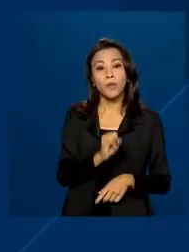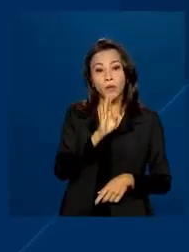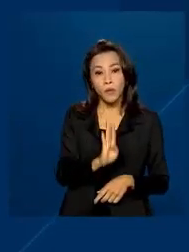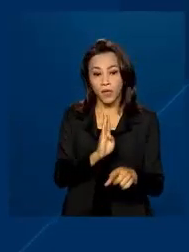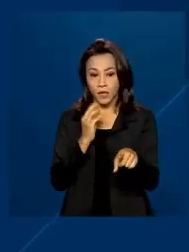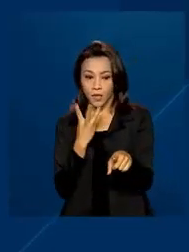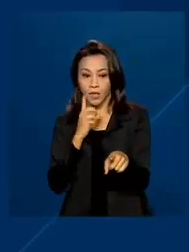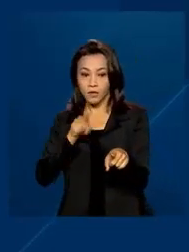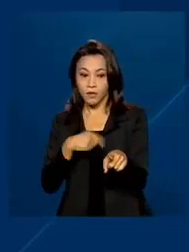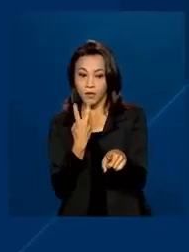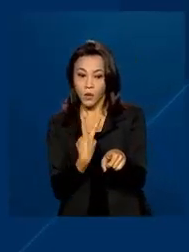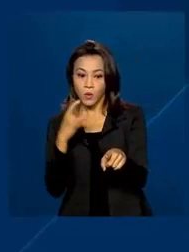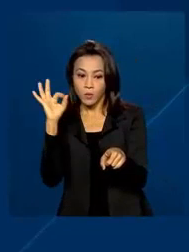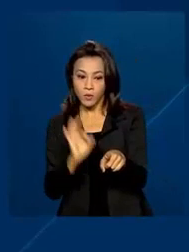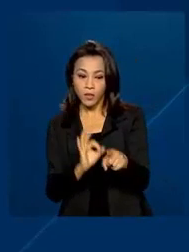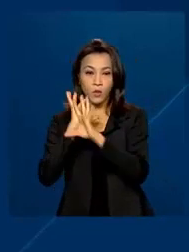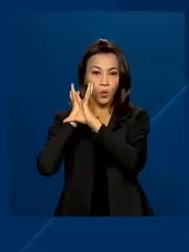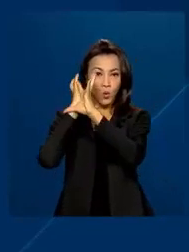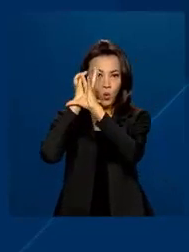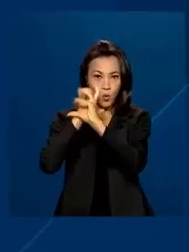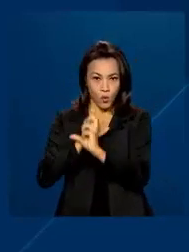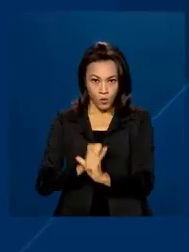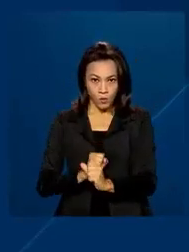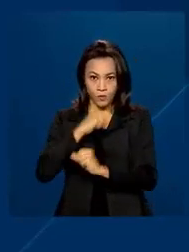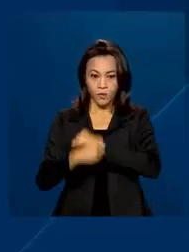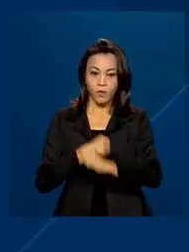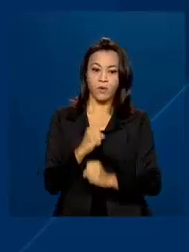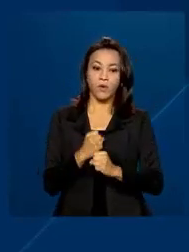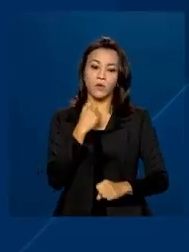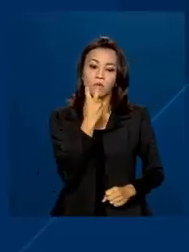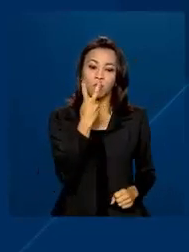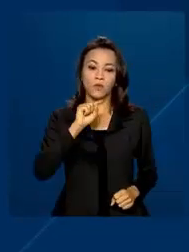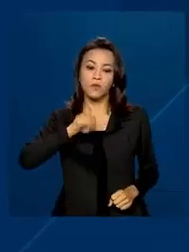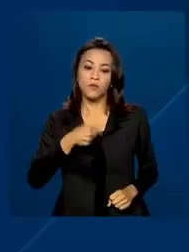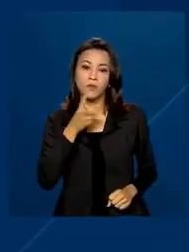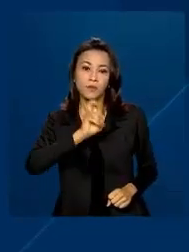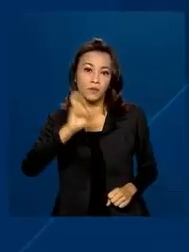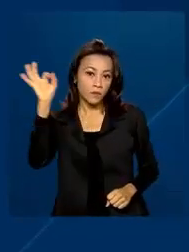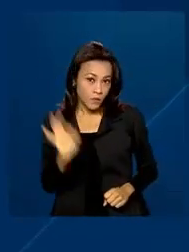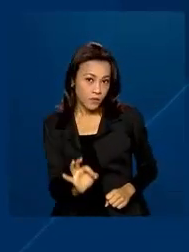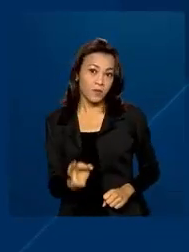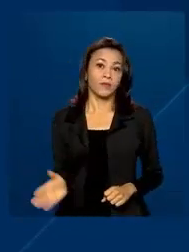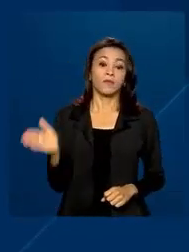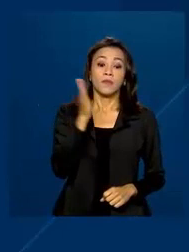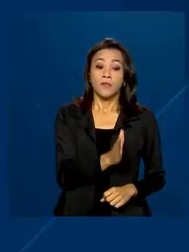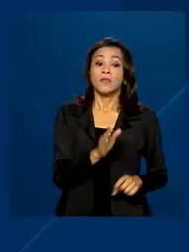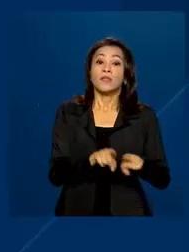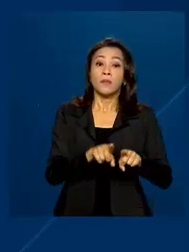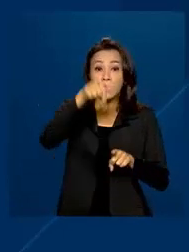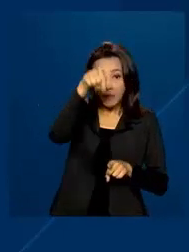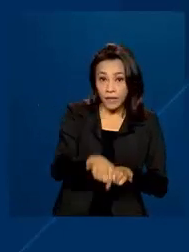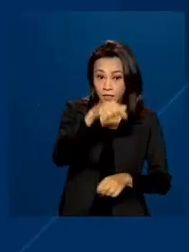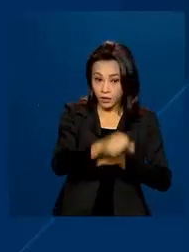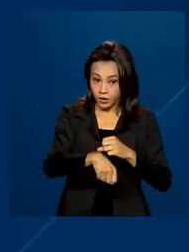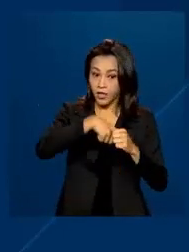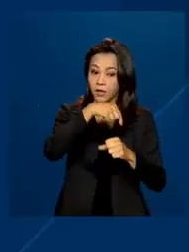de 3,2 por cento e no acumulado do ano de 2,5 por cento Frente ao primeiro trimestre deste